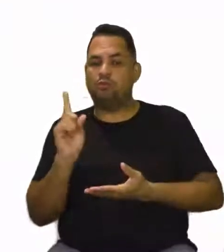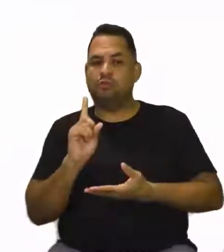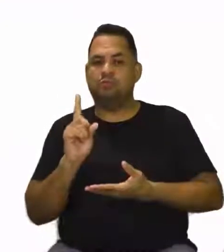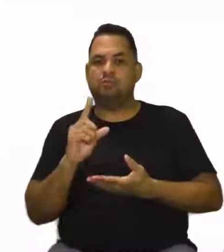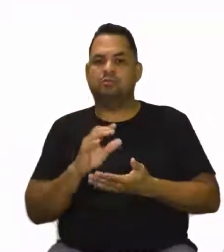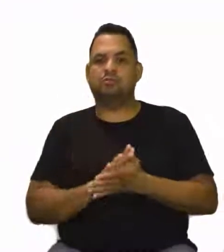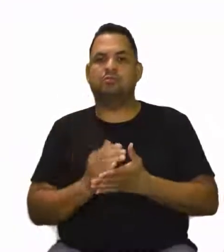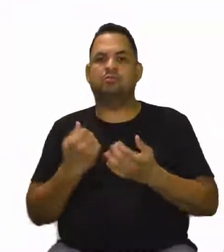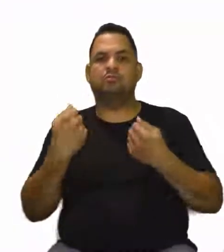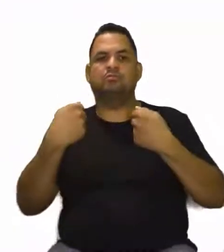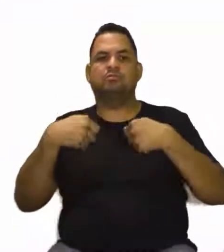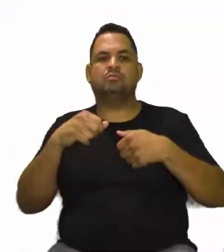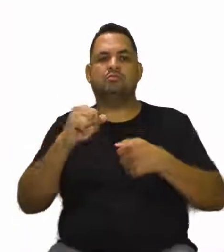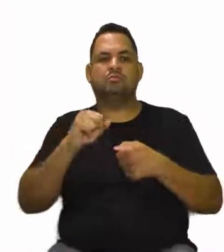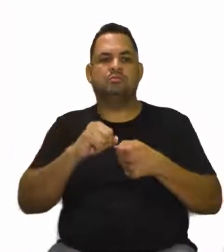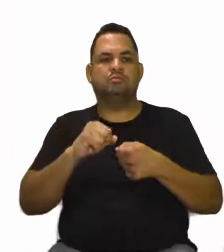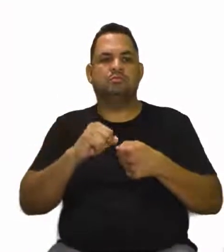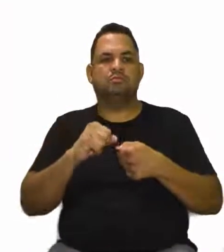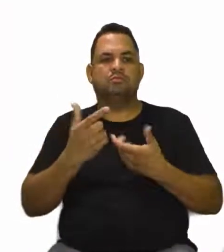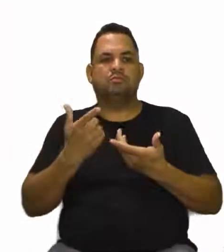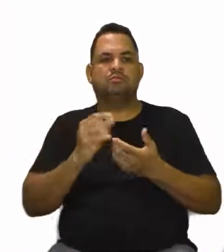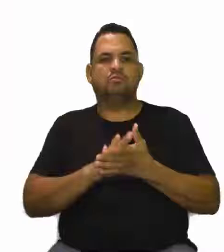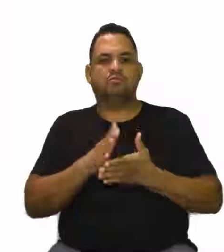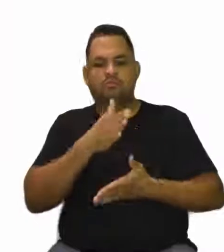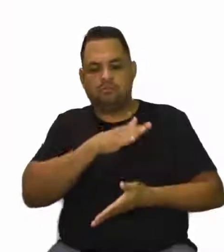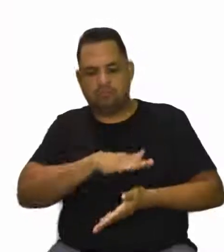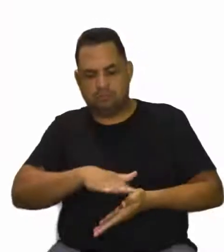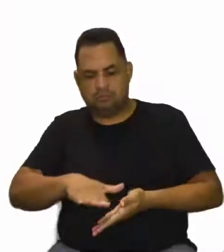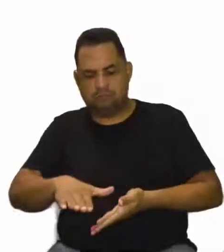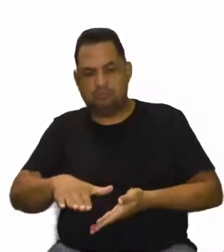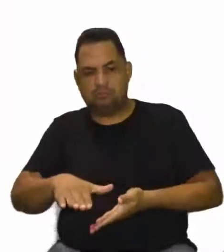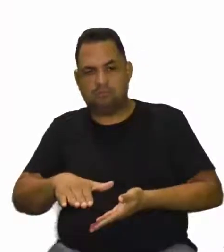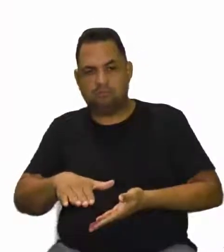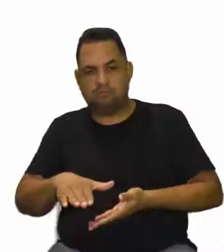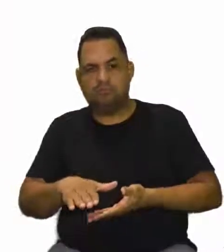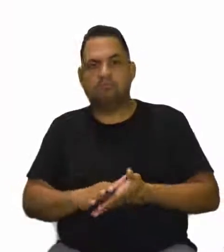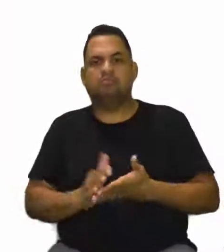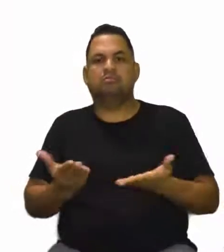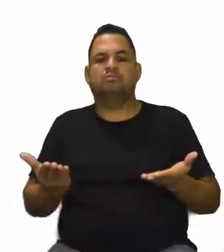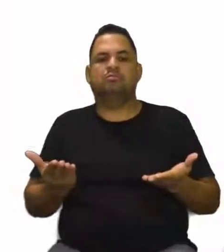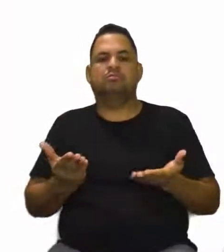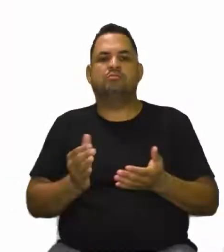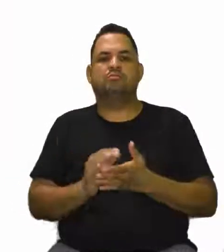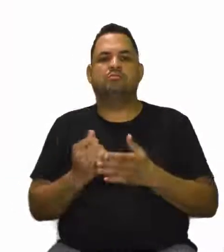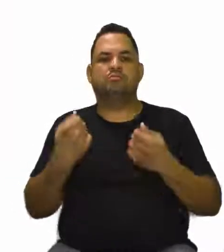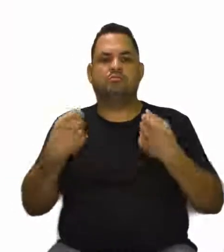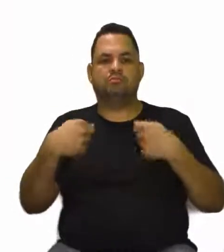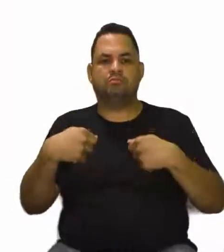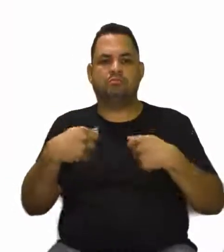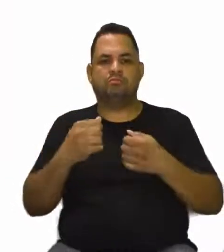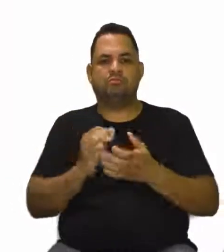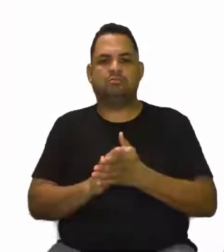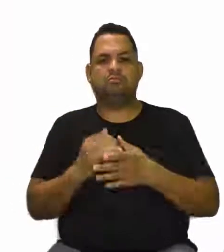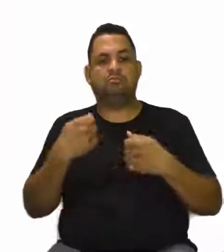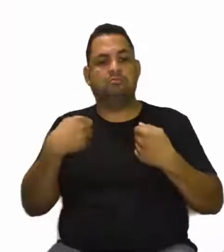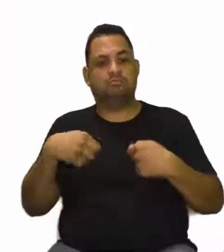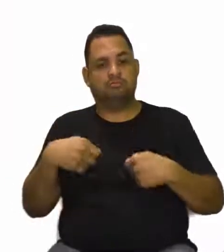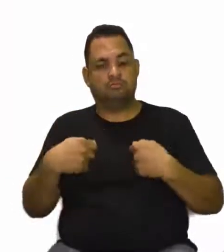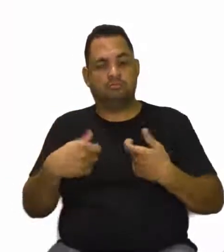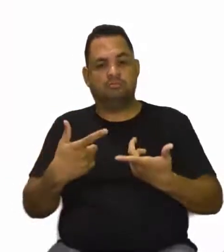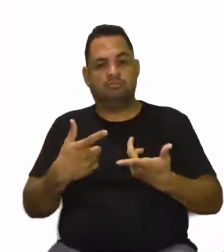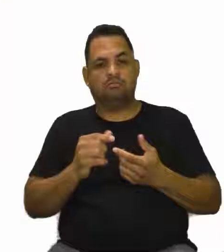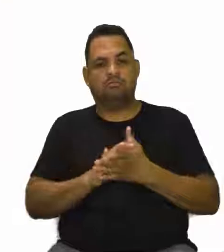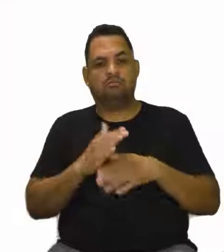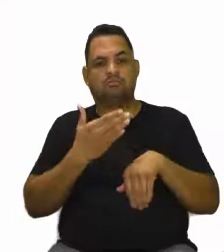Eu também posso fazer para crianças. Crianças podem e devem